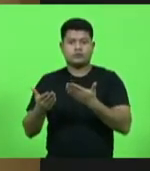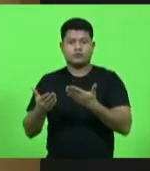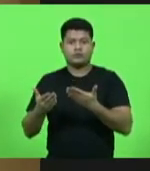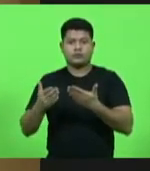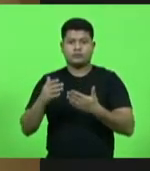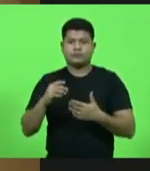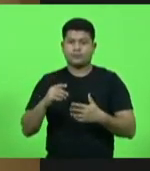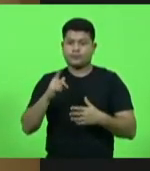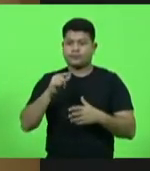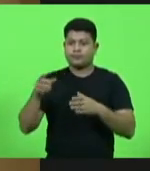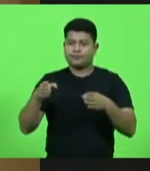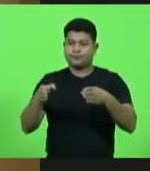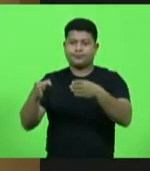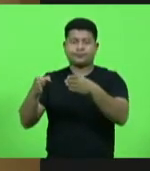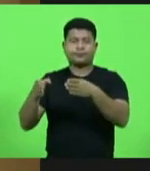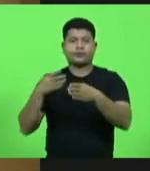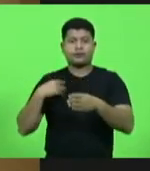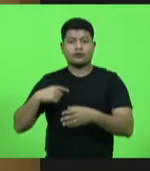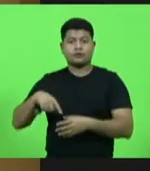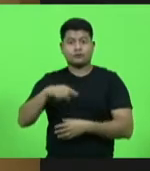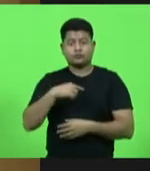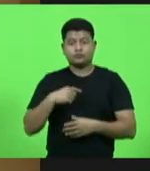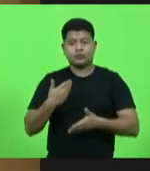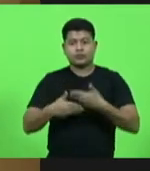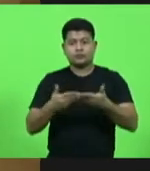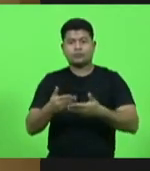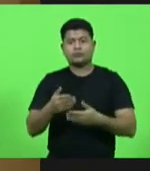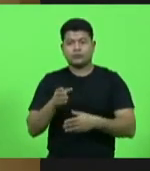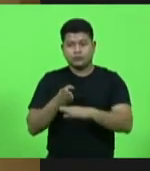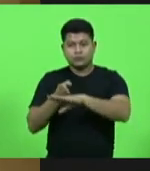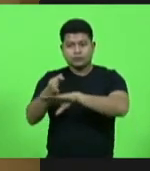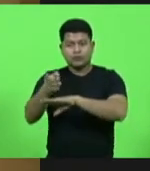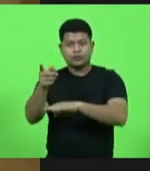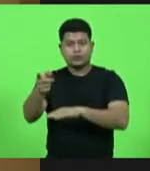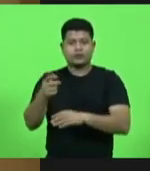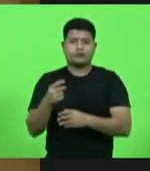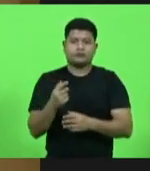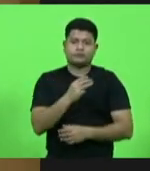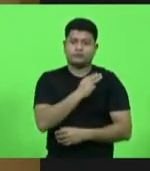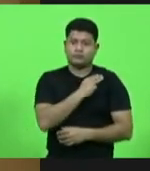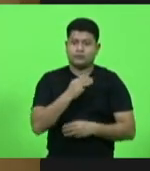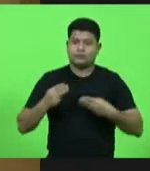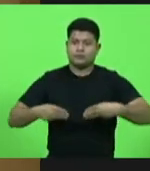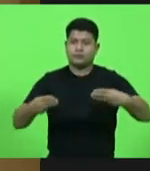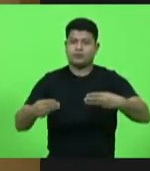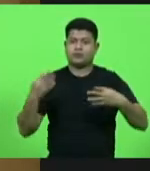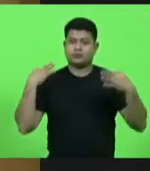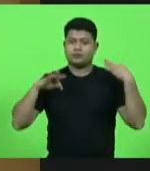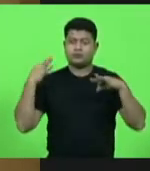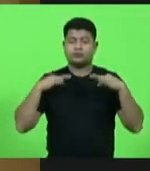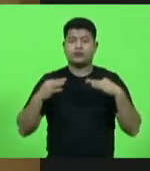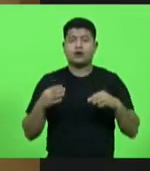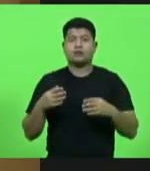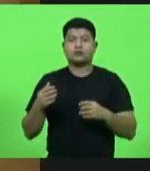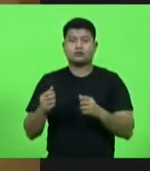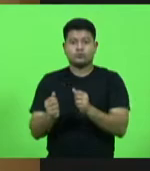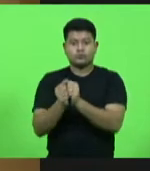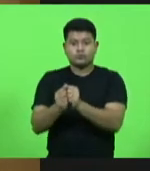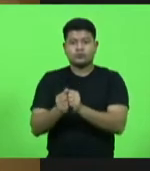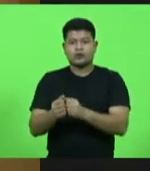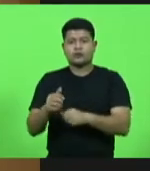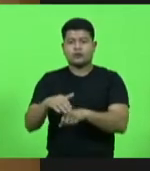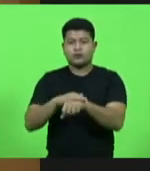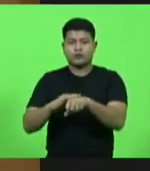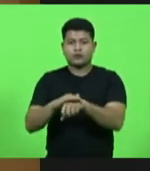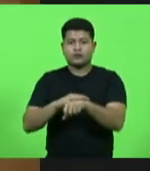nós estaremos lá no Ministério do Turismo, junto com o ministro Gilson Machado, para tratar dessa questão